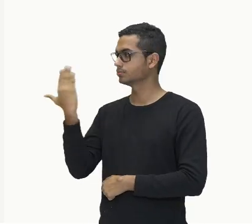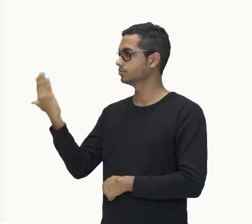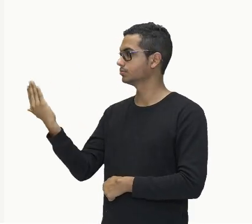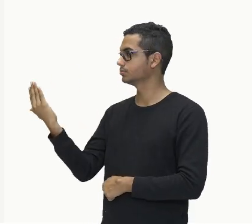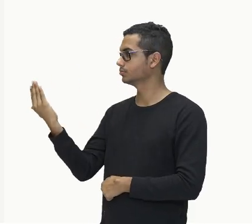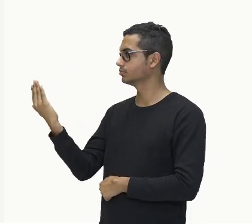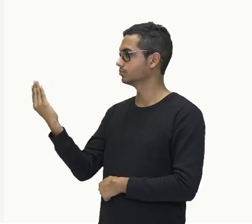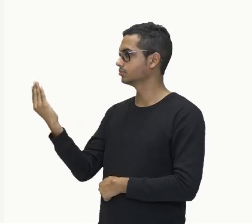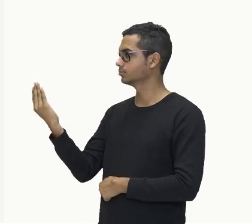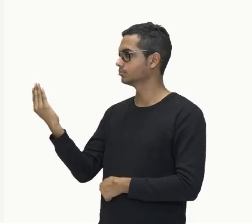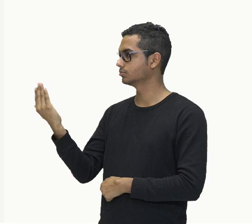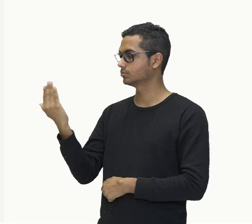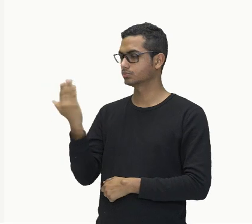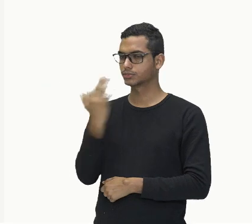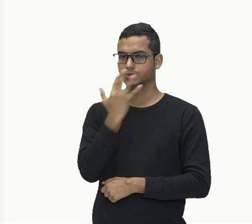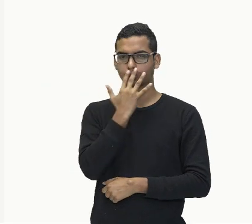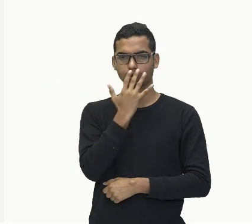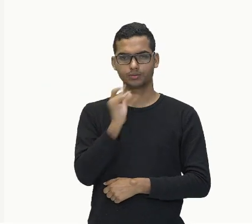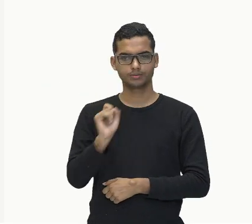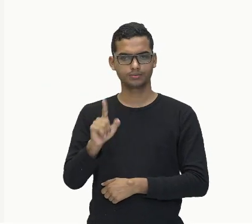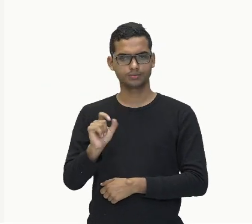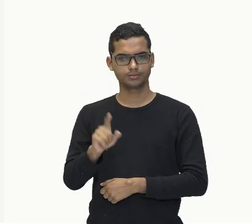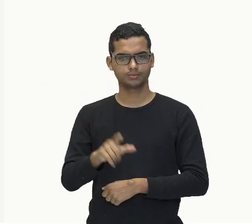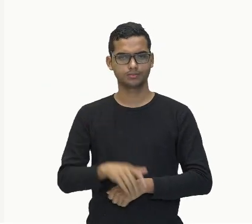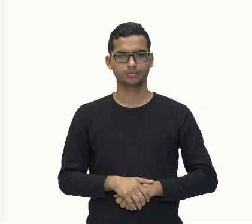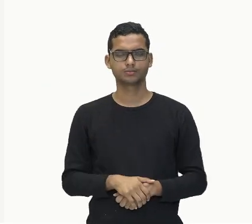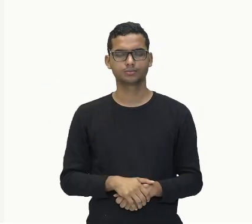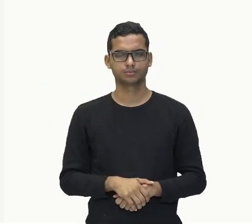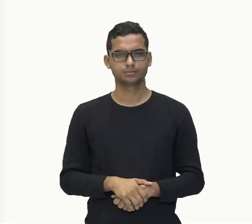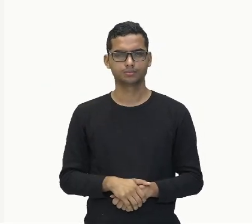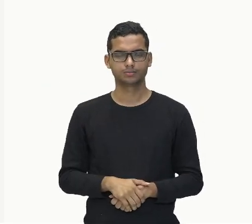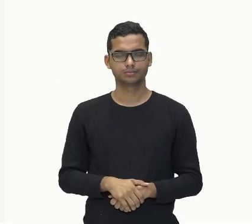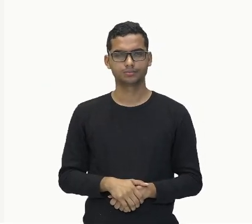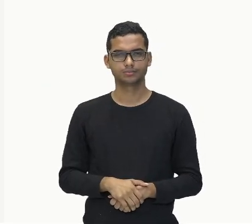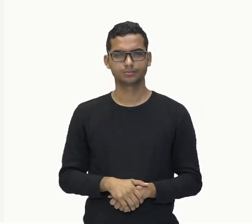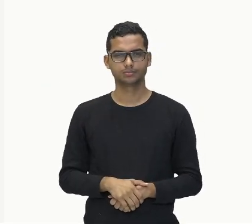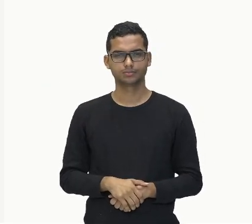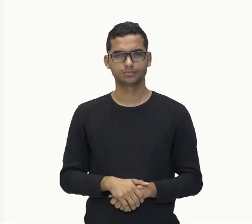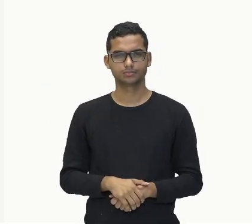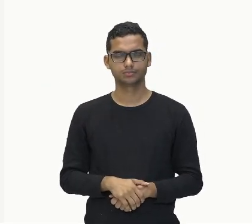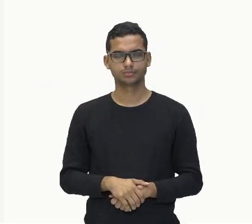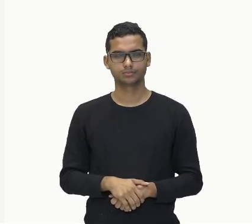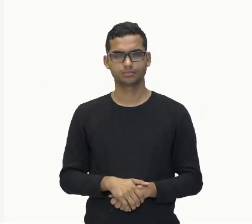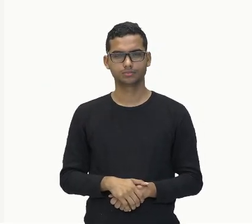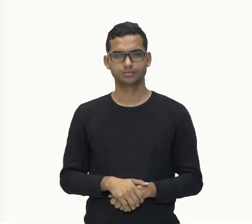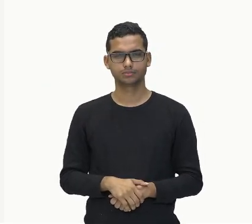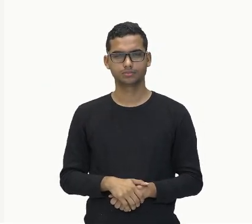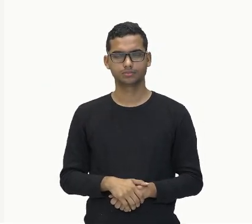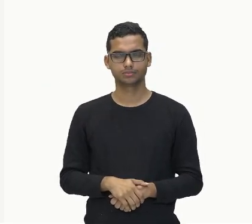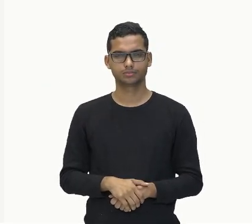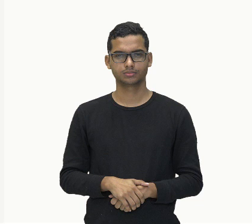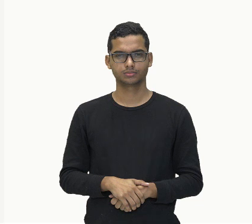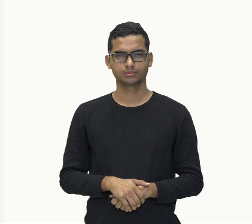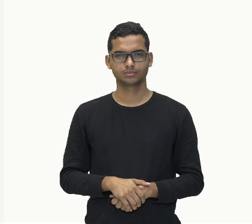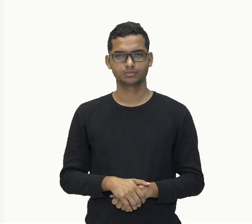por 2. Então, nós vamos ter, na verdade,